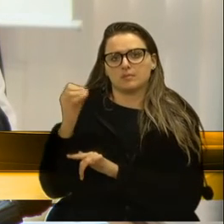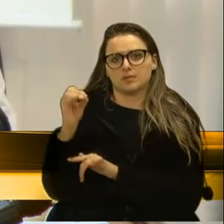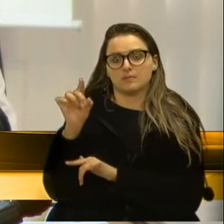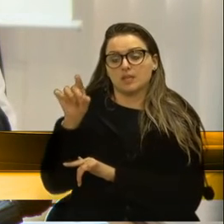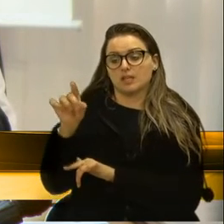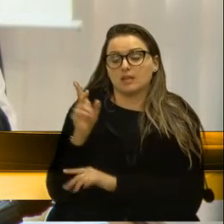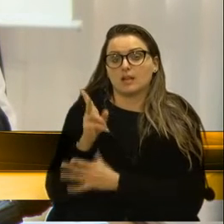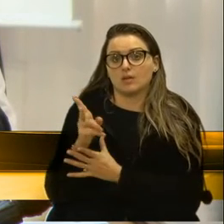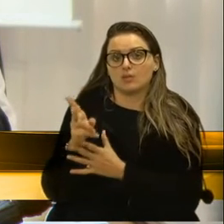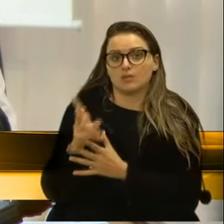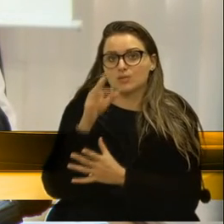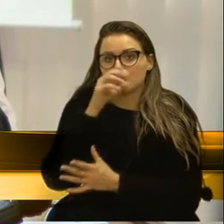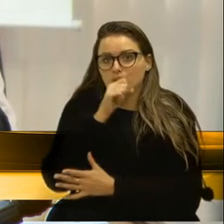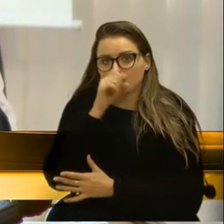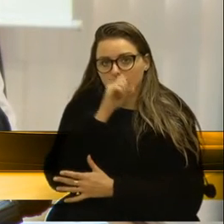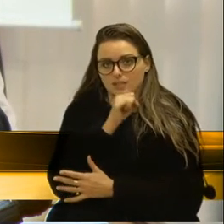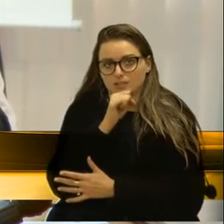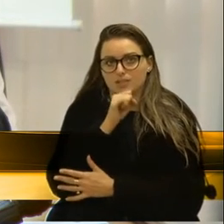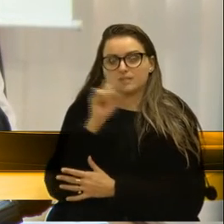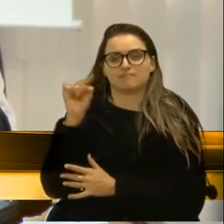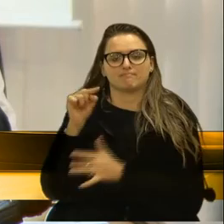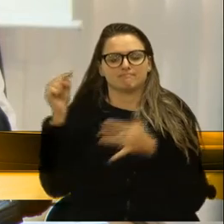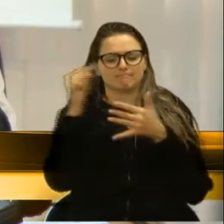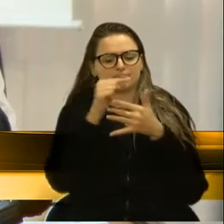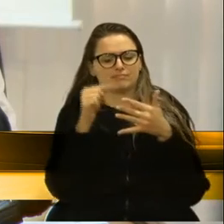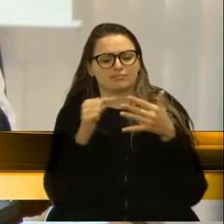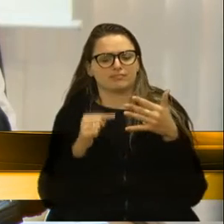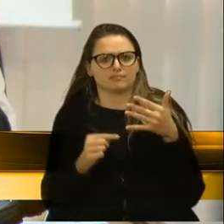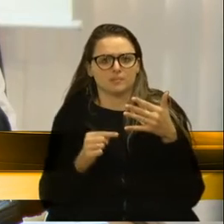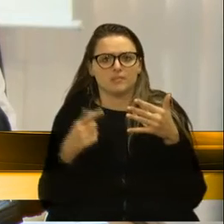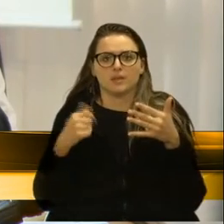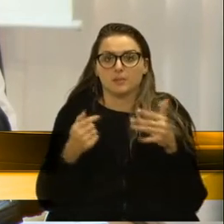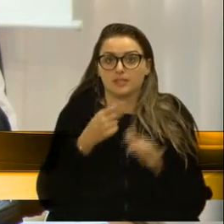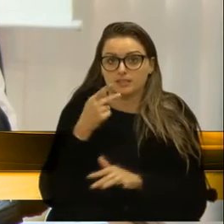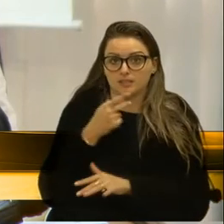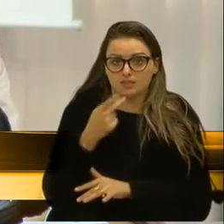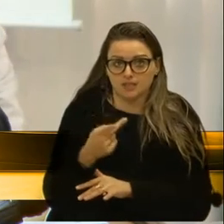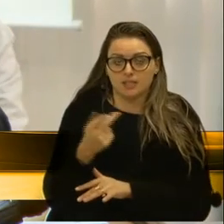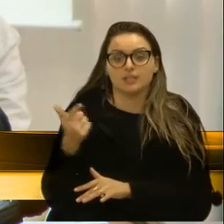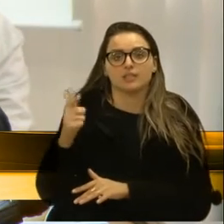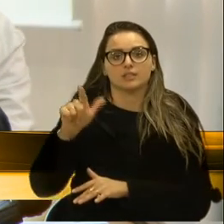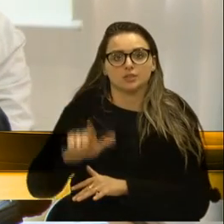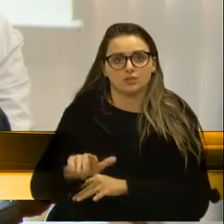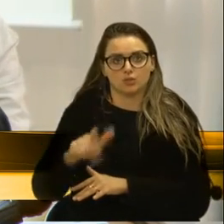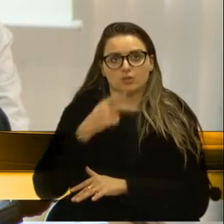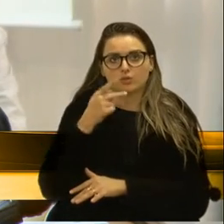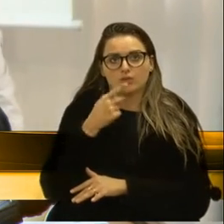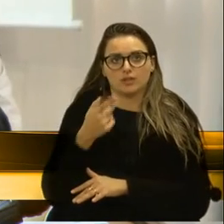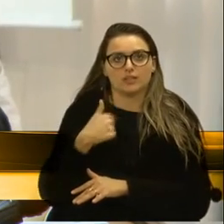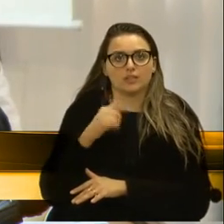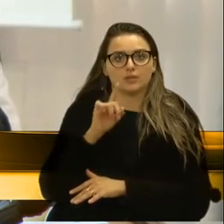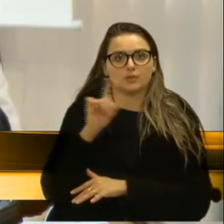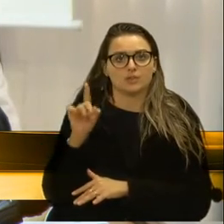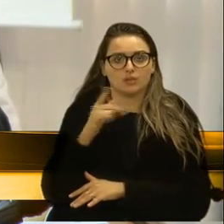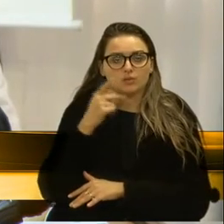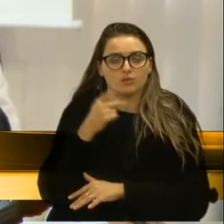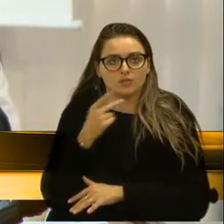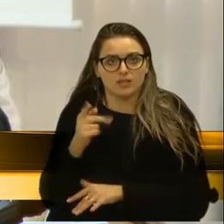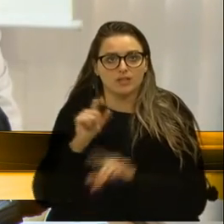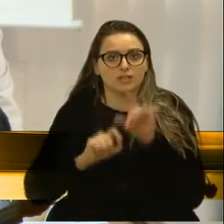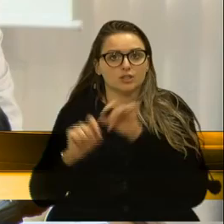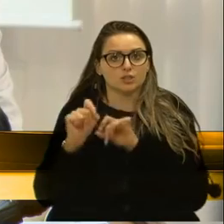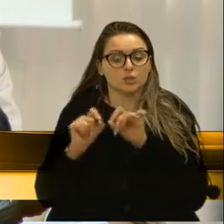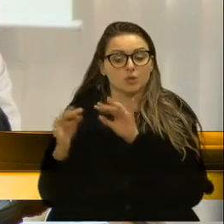laranja. Então, a questão de critérios, eu acho que tem que ser colocados. De novo, digo, não vou entrar na questão do mérito